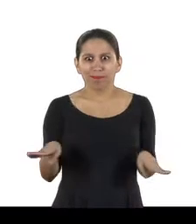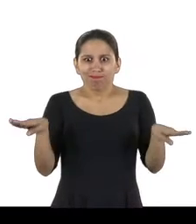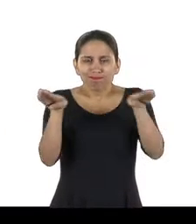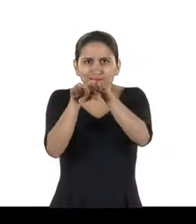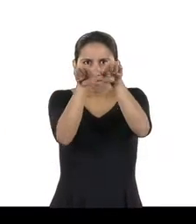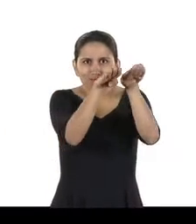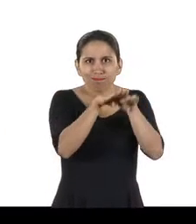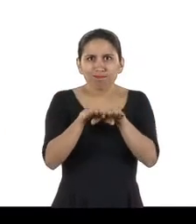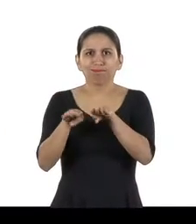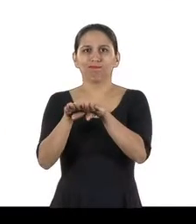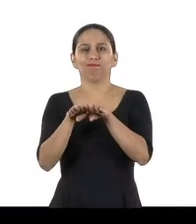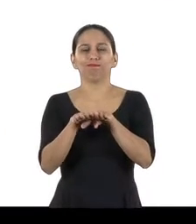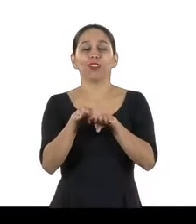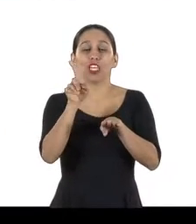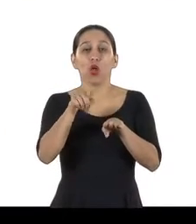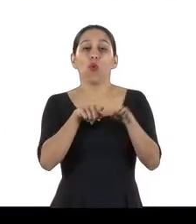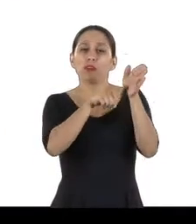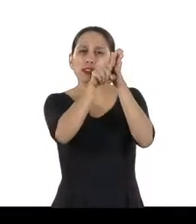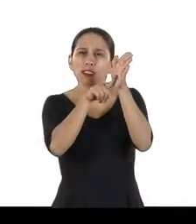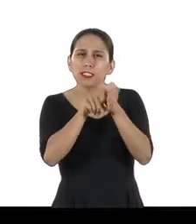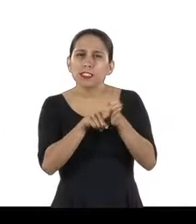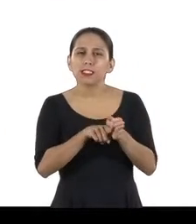empresa. Os exames ocupacionais.